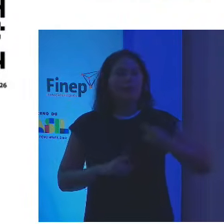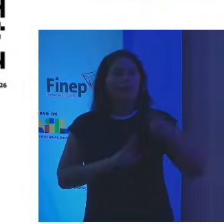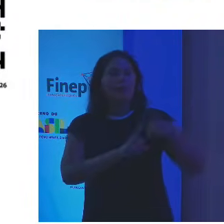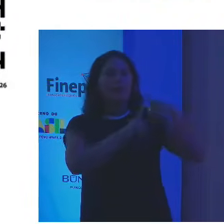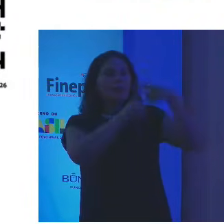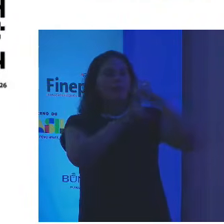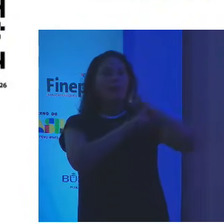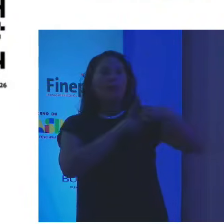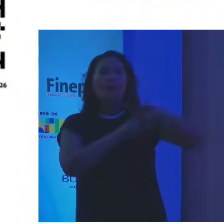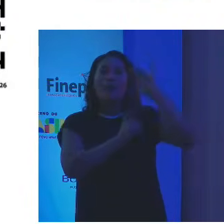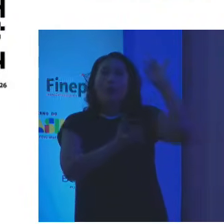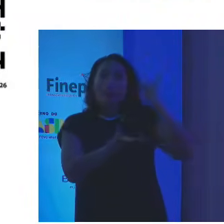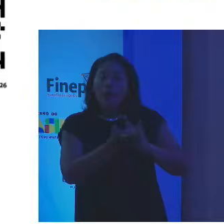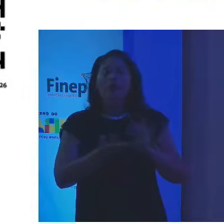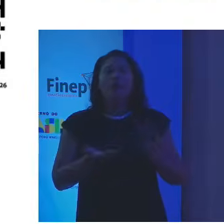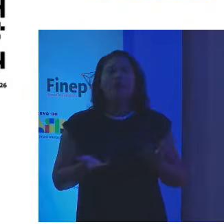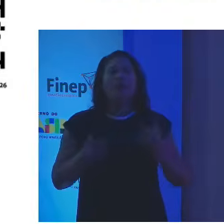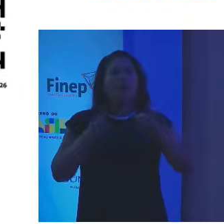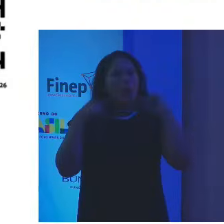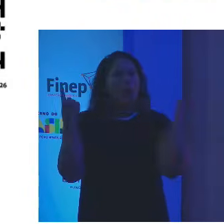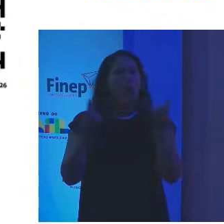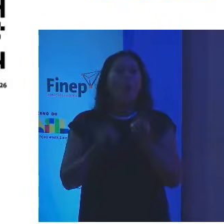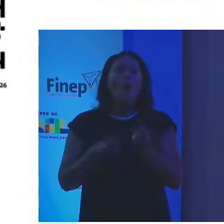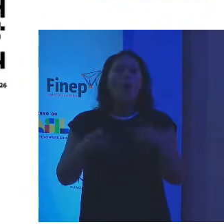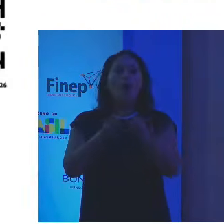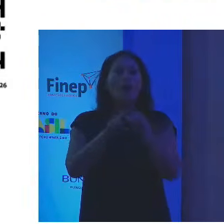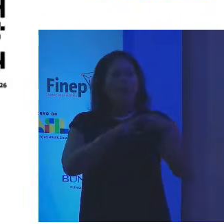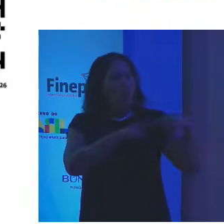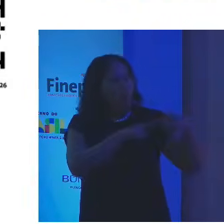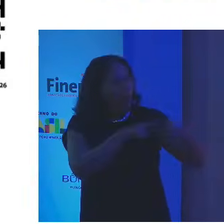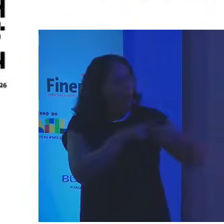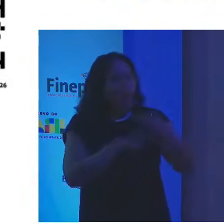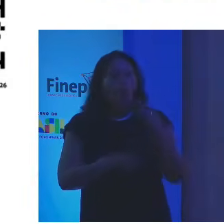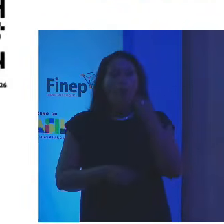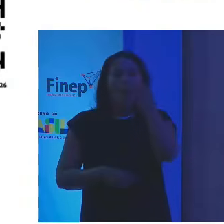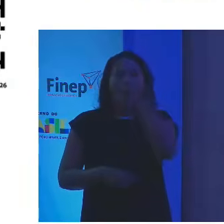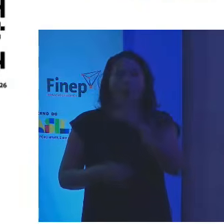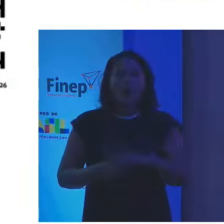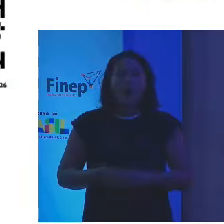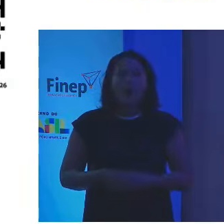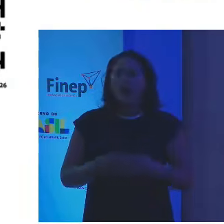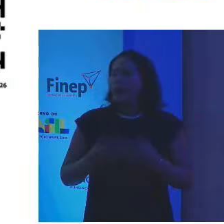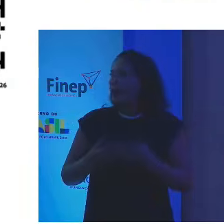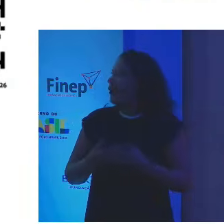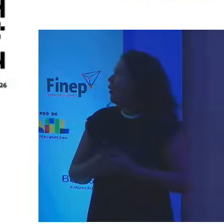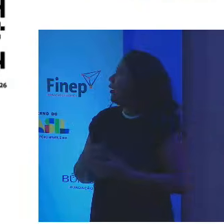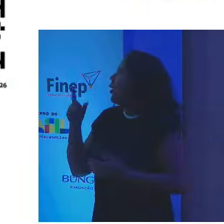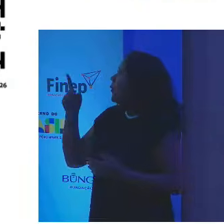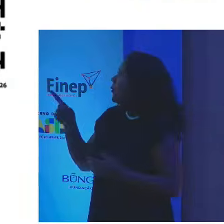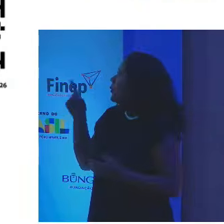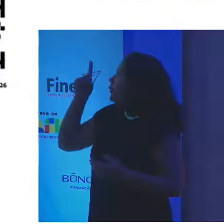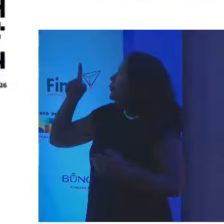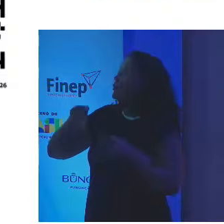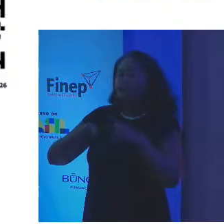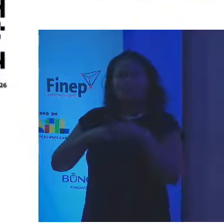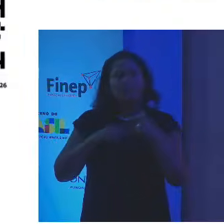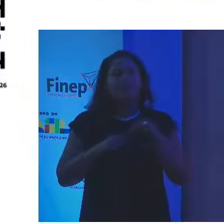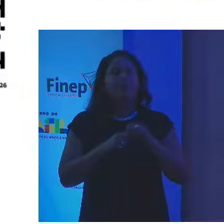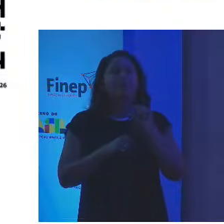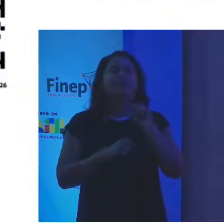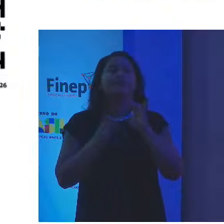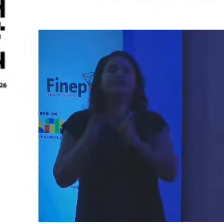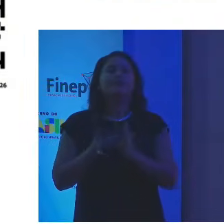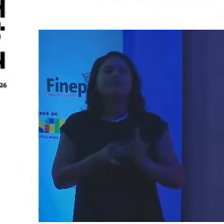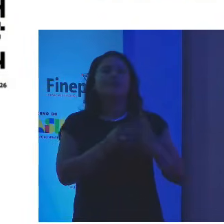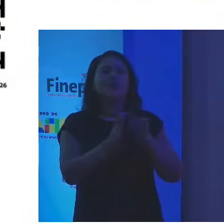benefícios sociais reais para todo mundo e para o legado do futuro, né? E é por isso que a gente está fazendo isso através de uma